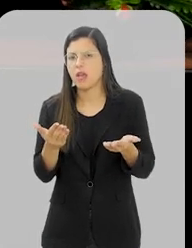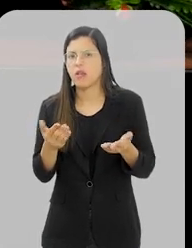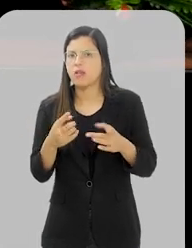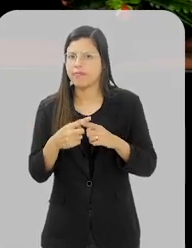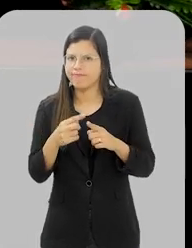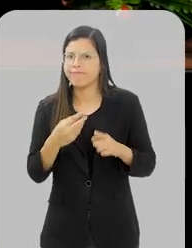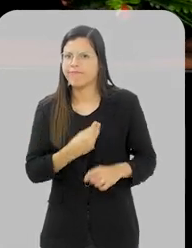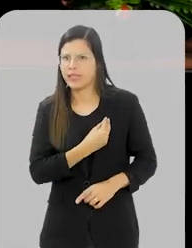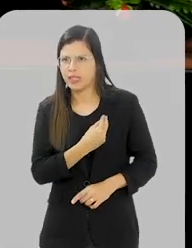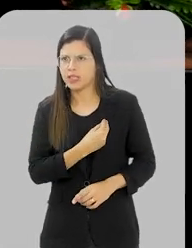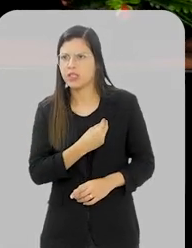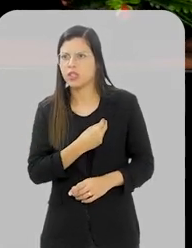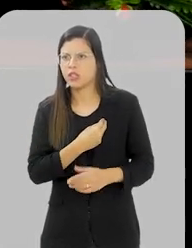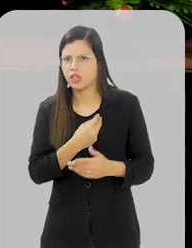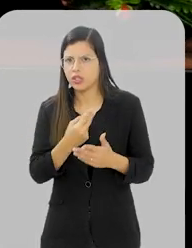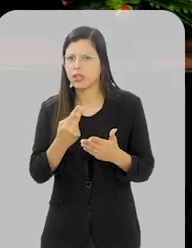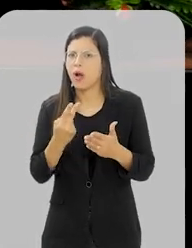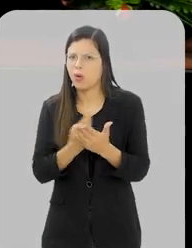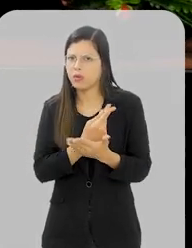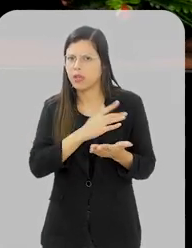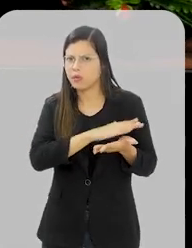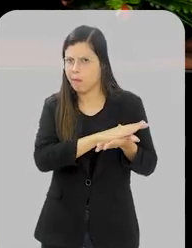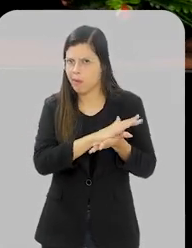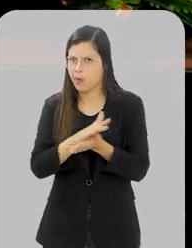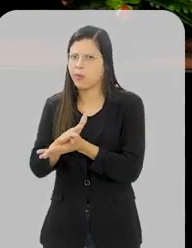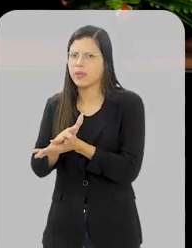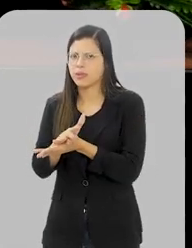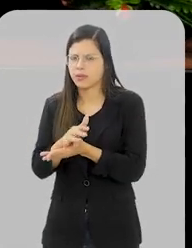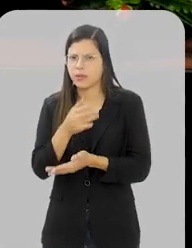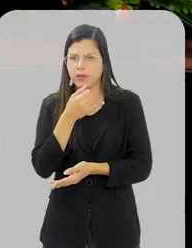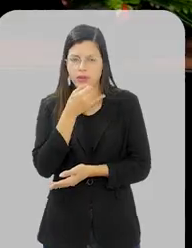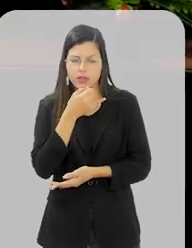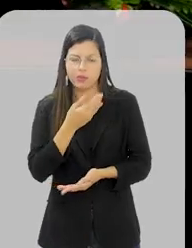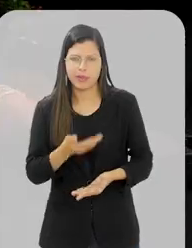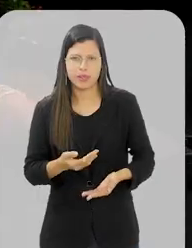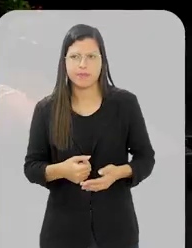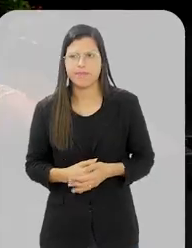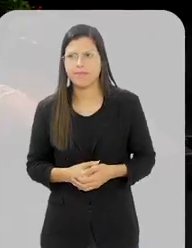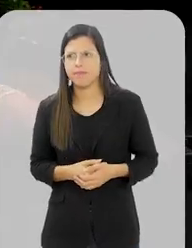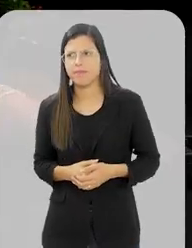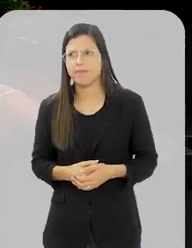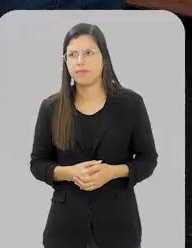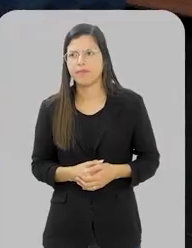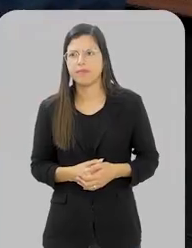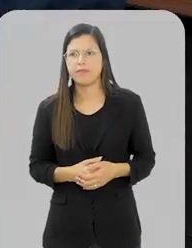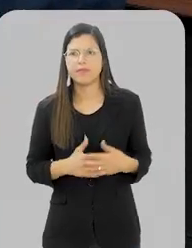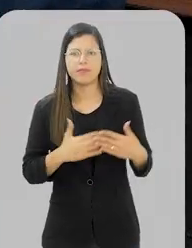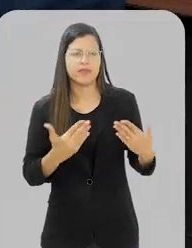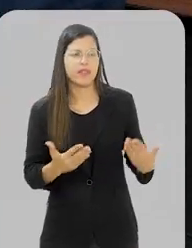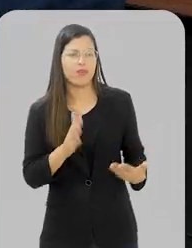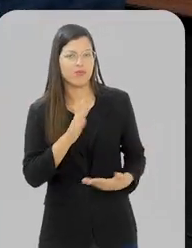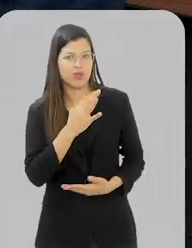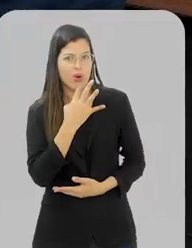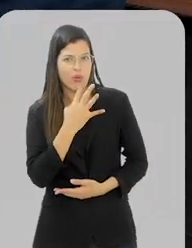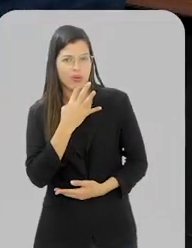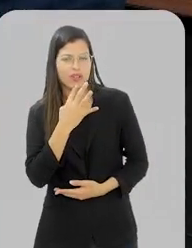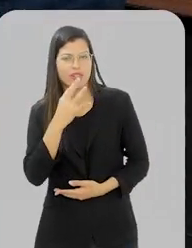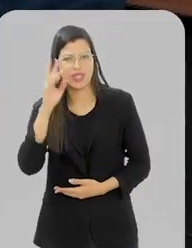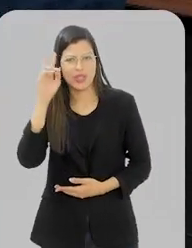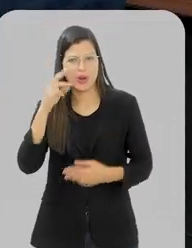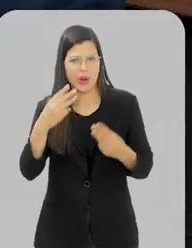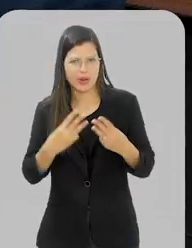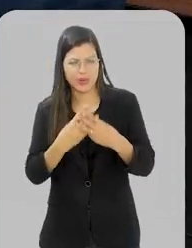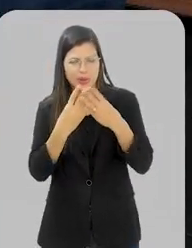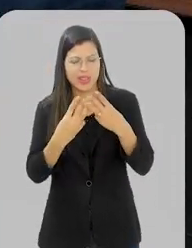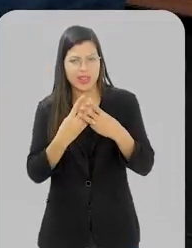existe a ainda o antissemitismo ainda graça infelizmente bem já conhecemos um pouco da